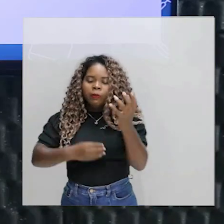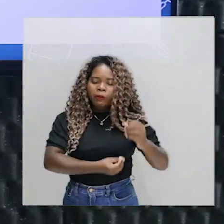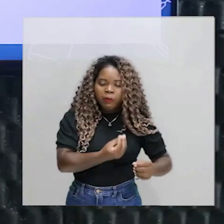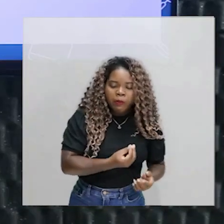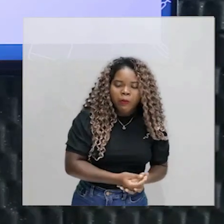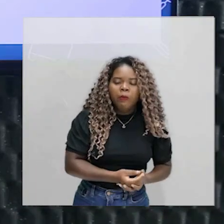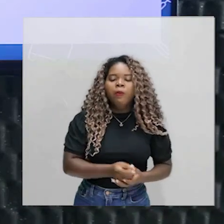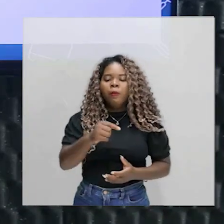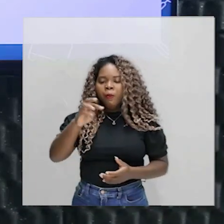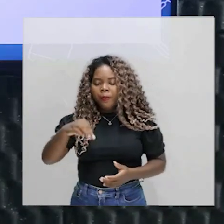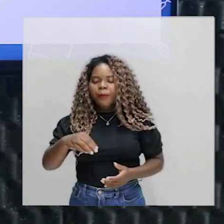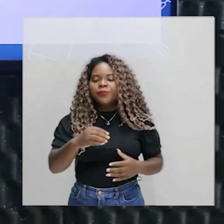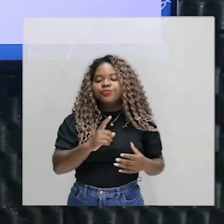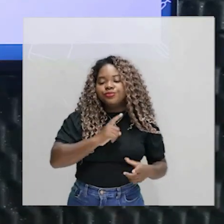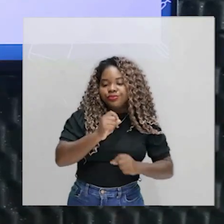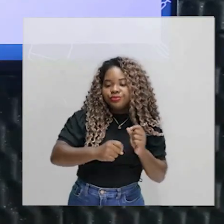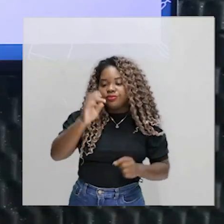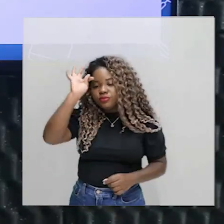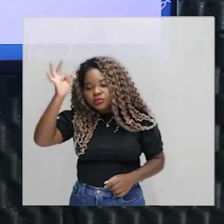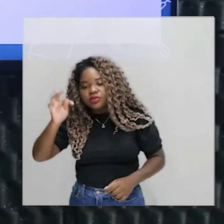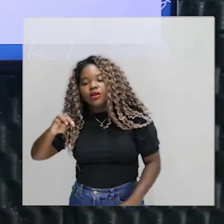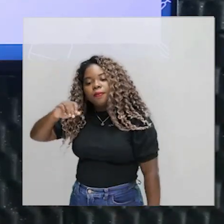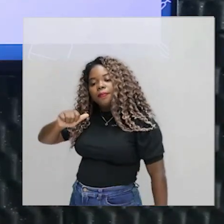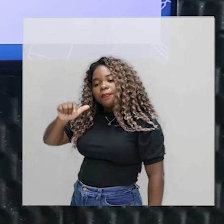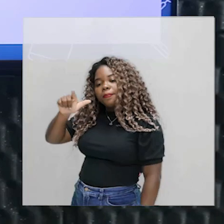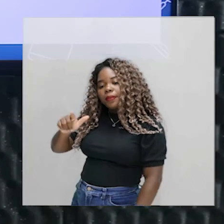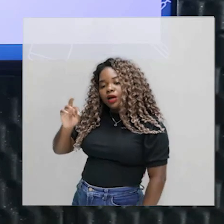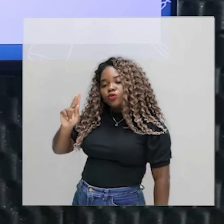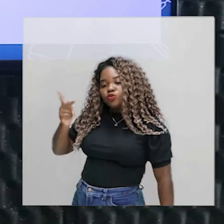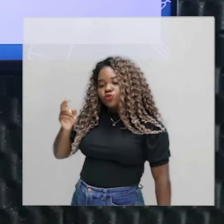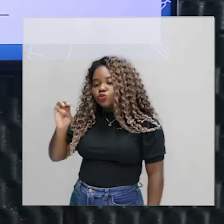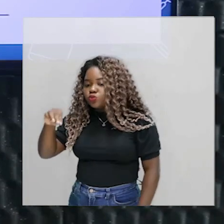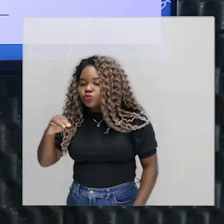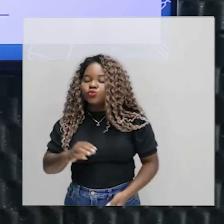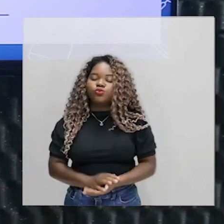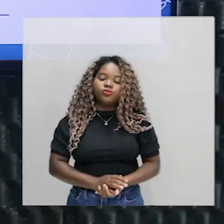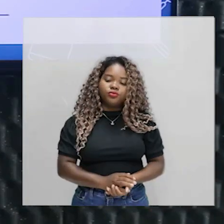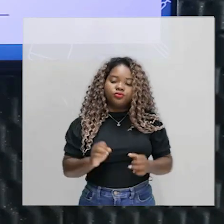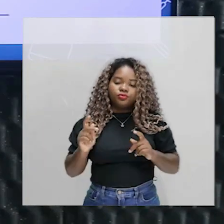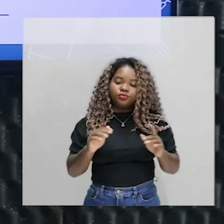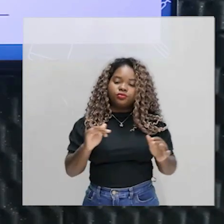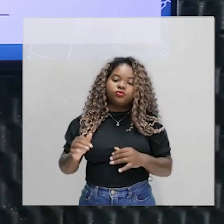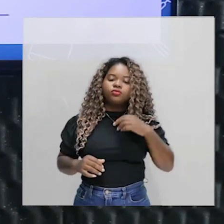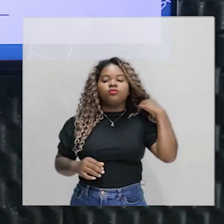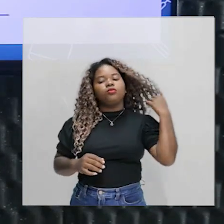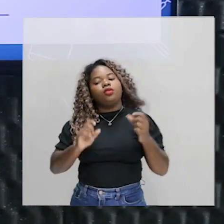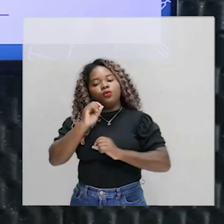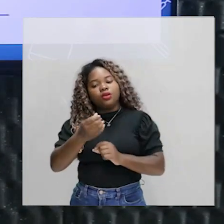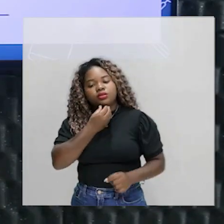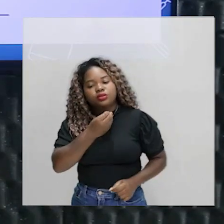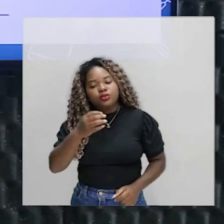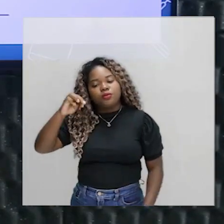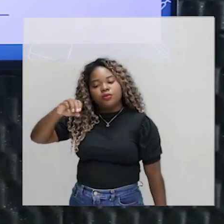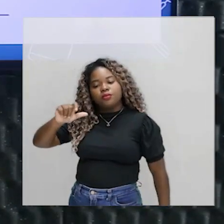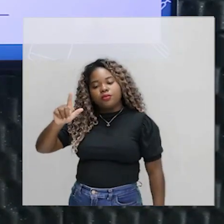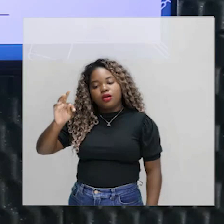teórica foi o Thomas malthus tá por isso que o Charles Darwin Ele criou a teoria da seleção natural e o que que o Thomas malth dizia